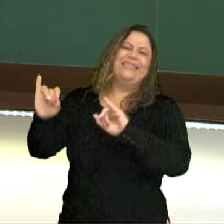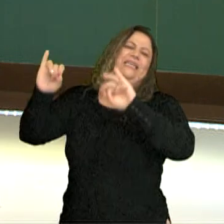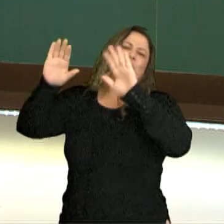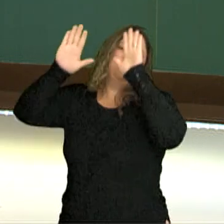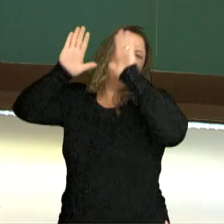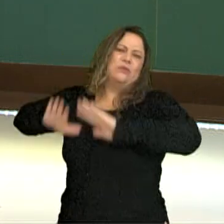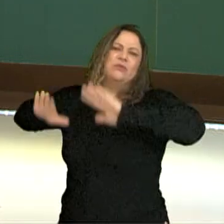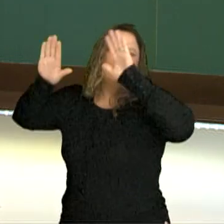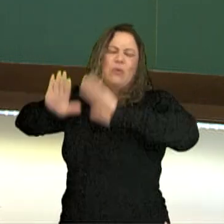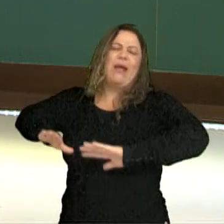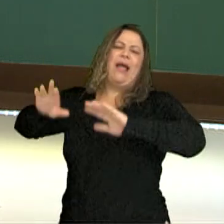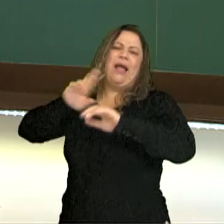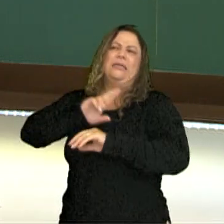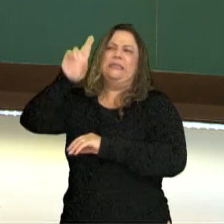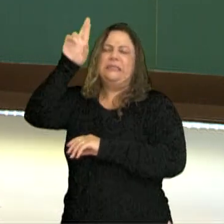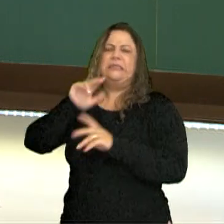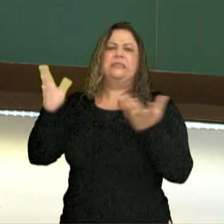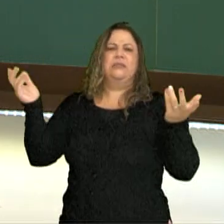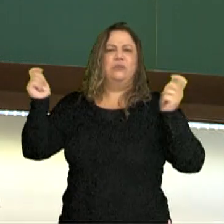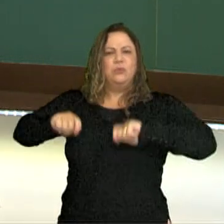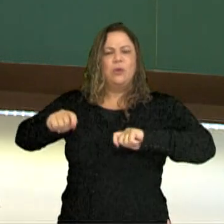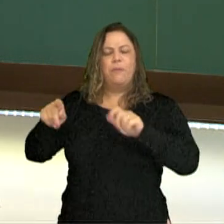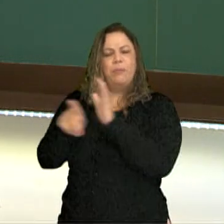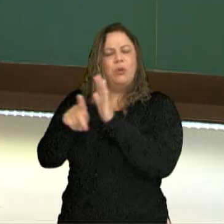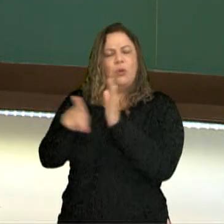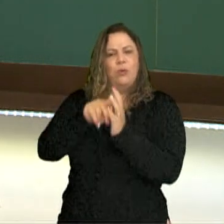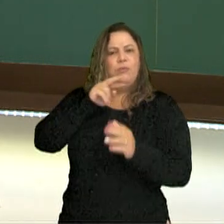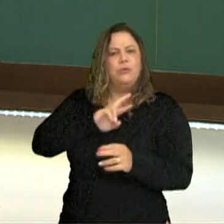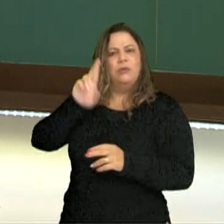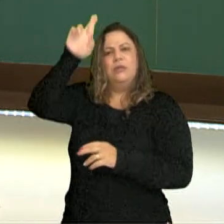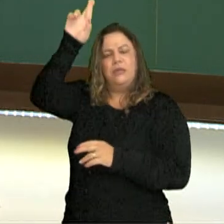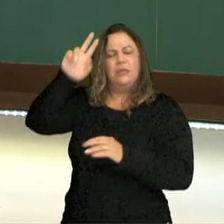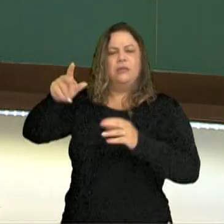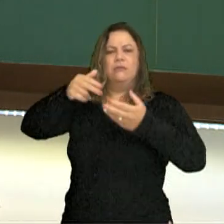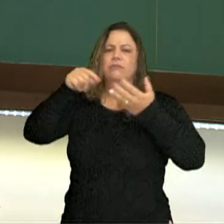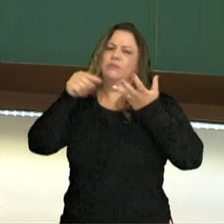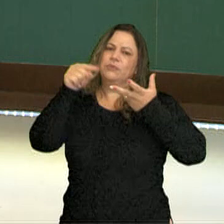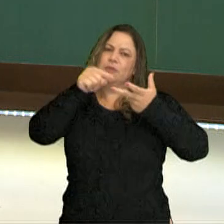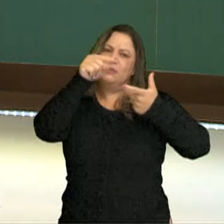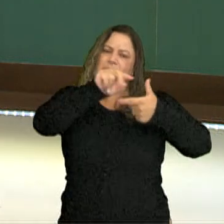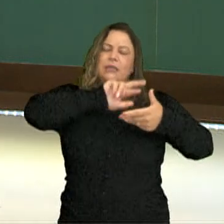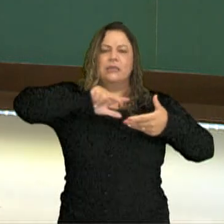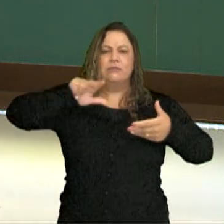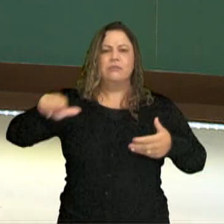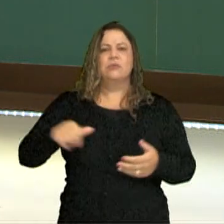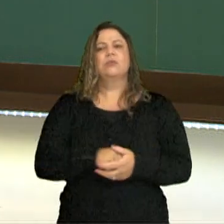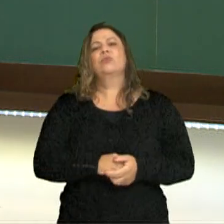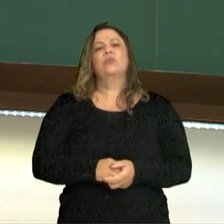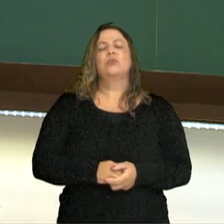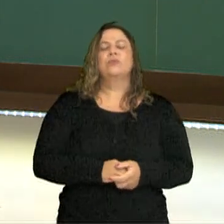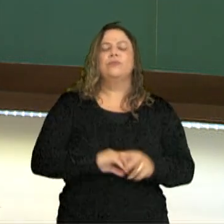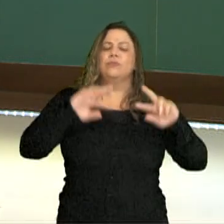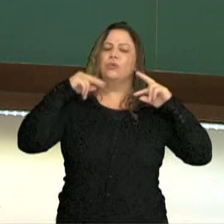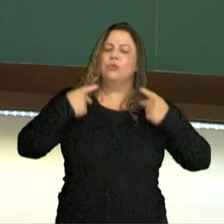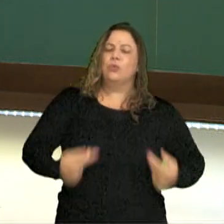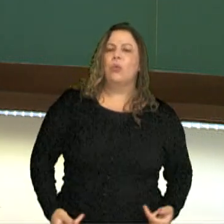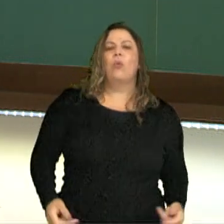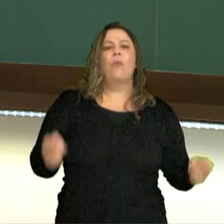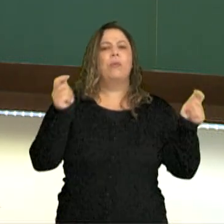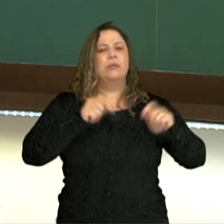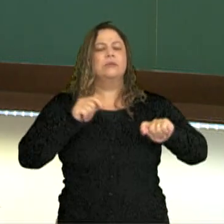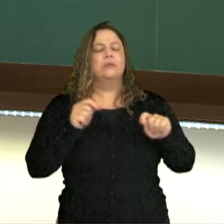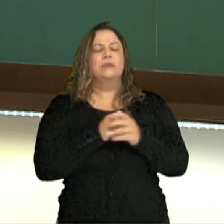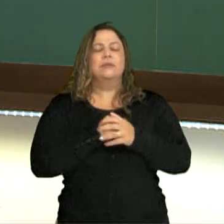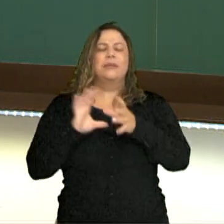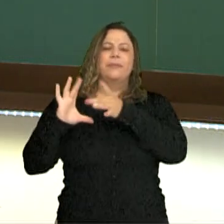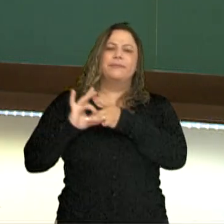de... haviam cultos, rituais para várias iniciações na vida do homem, sempre ligado ao